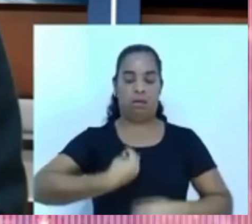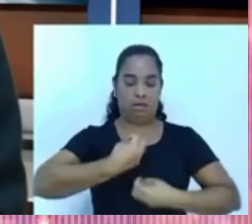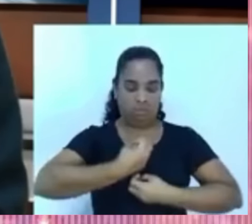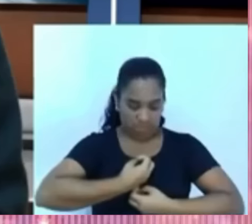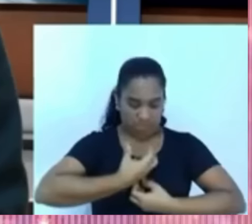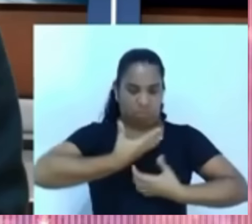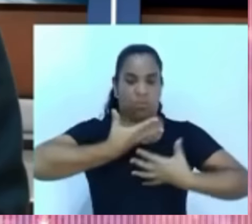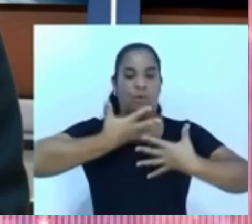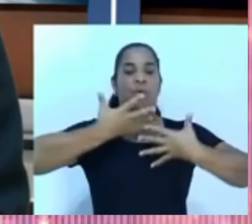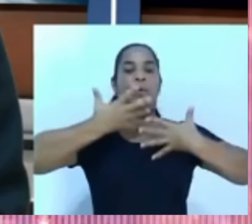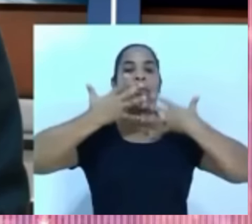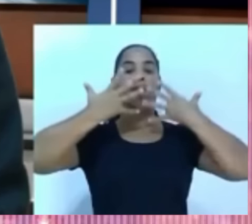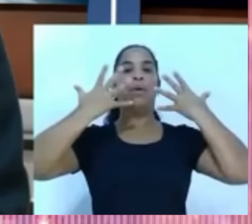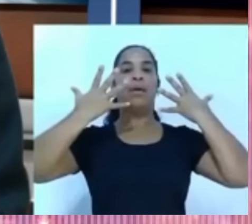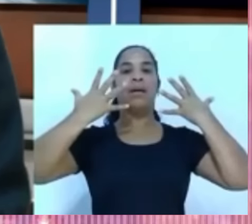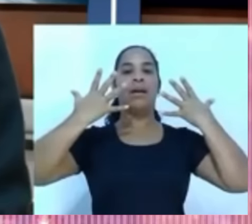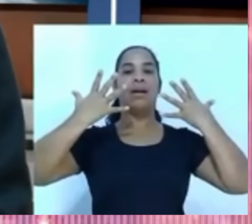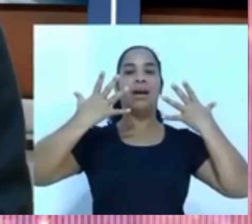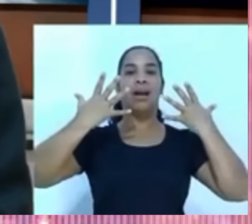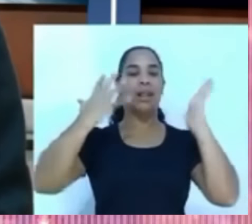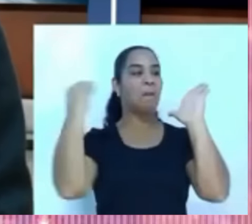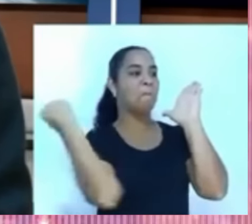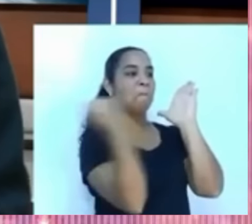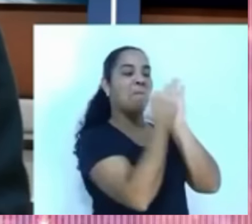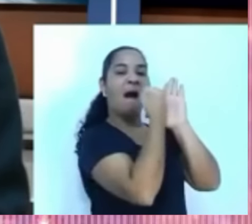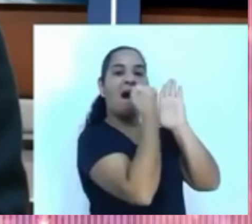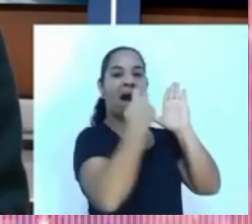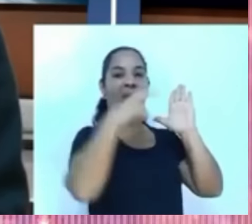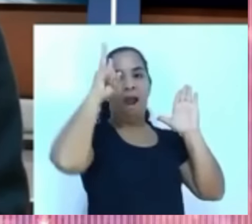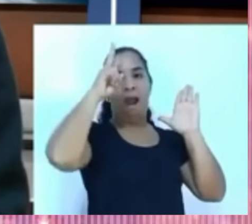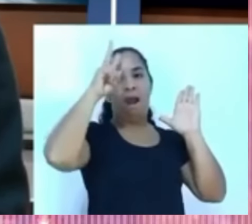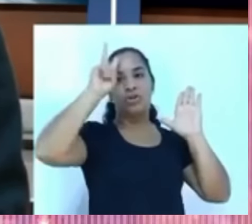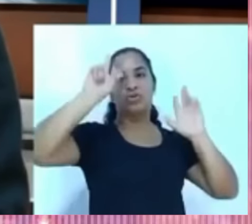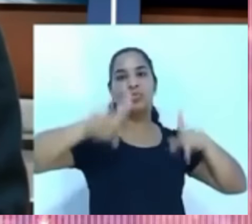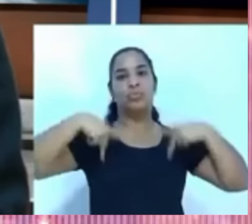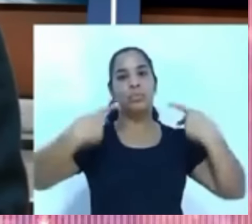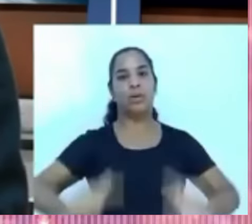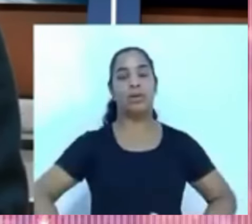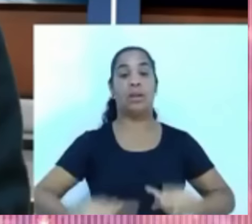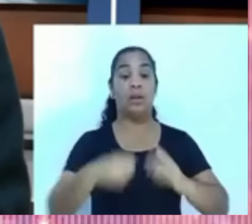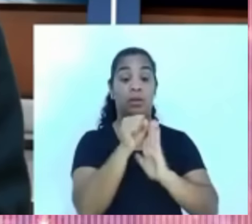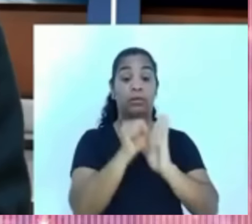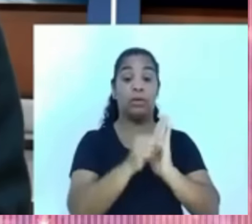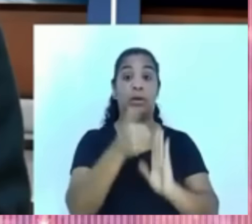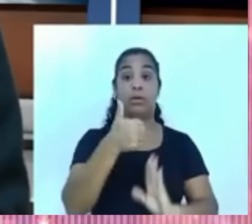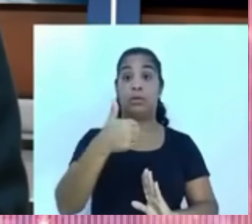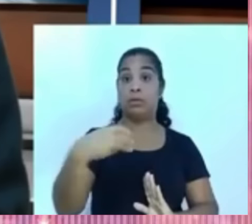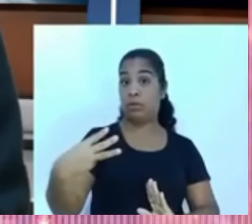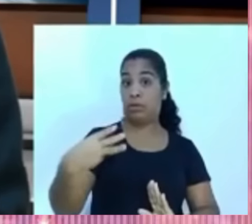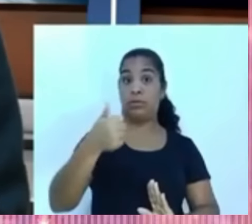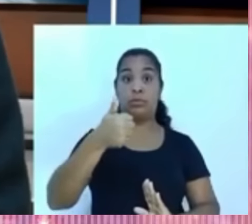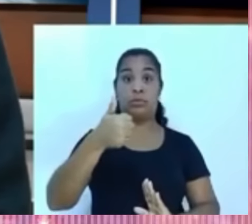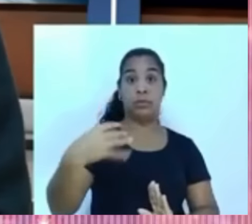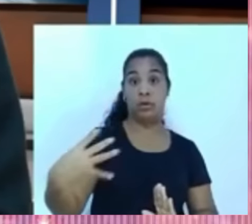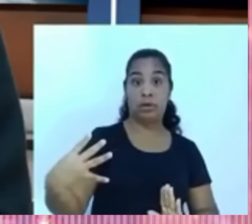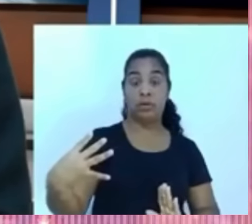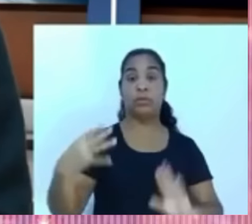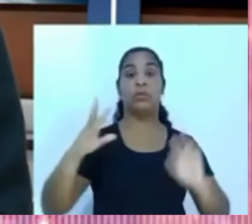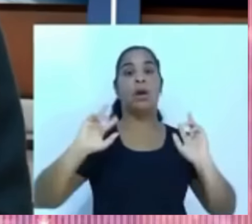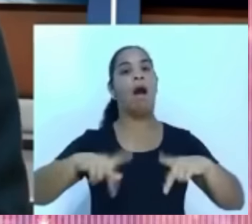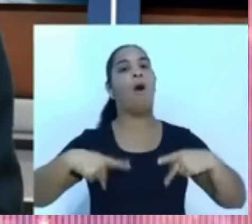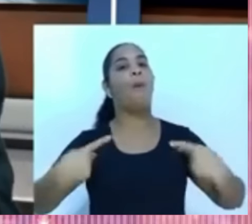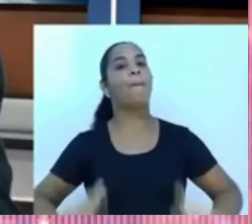muda a história da humanidade dos séculos x e 14 para a humanidade do